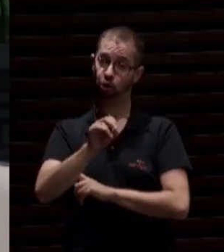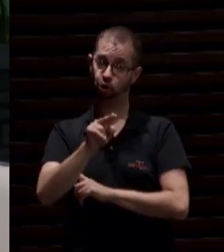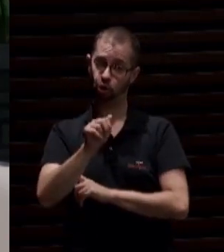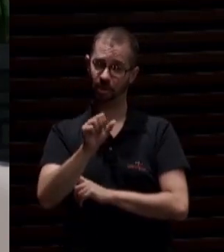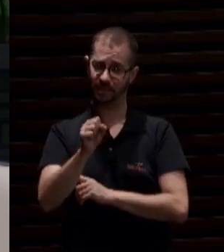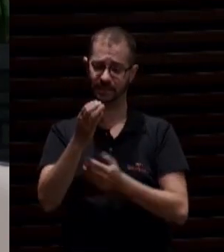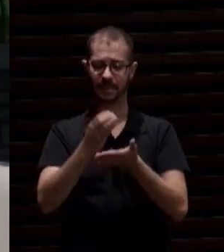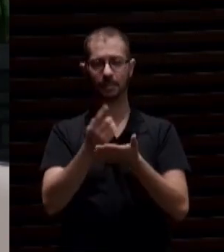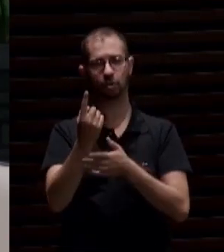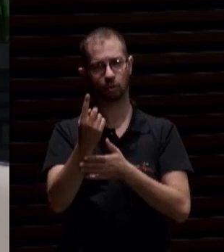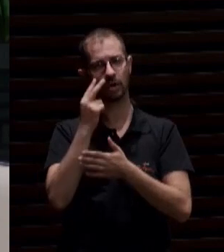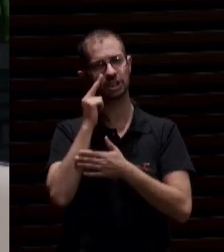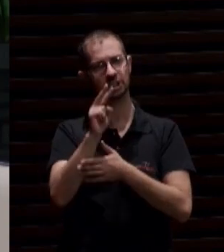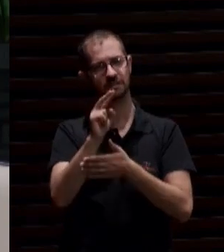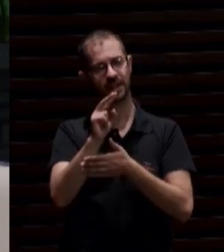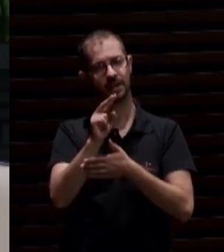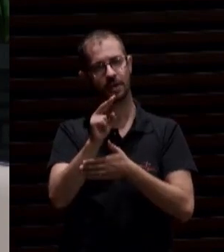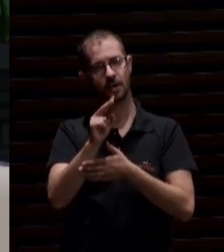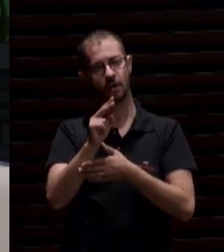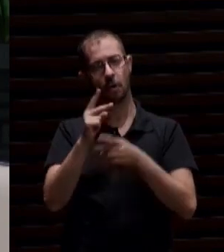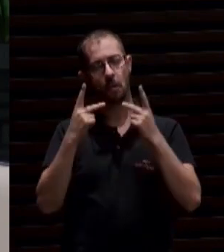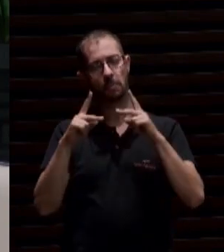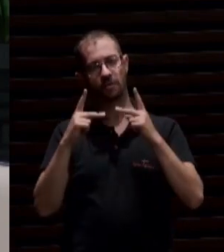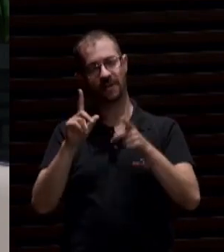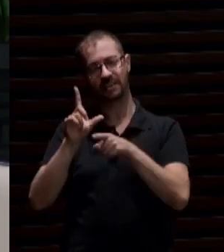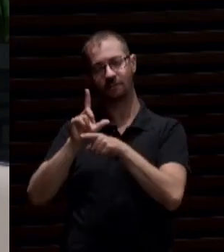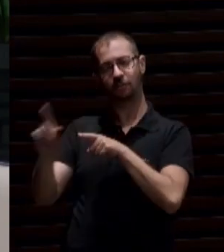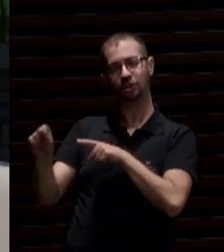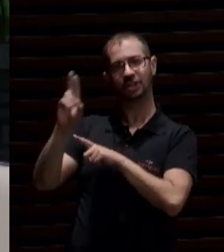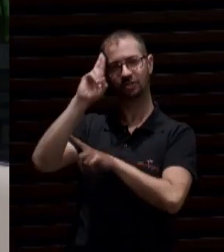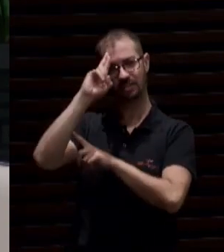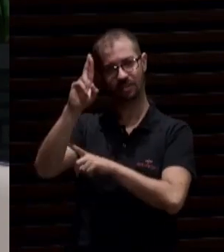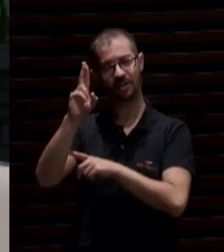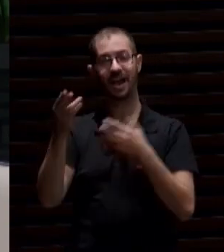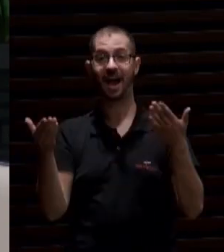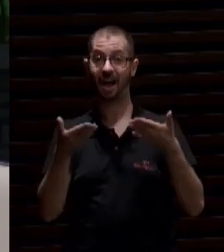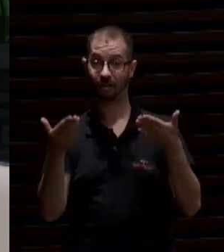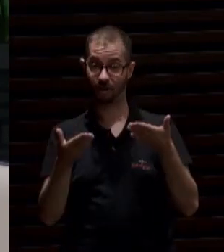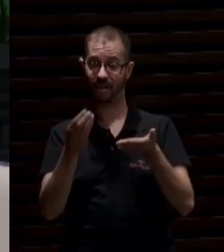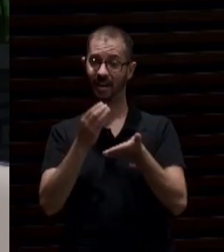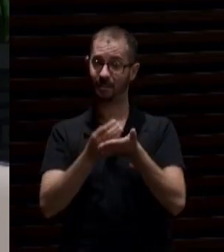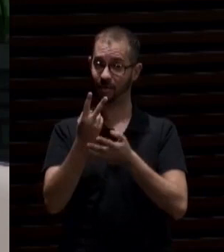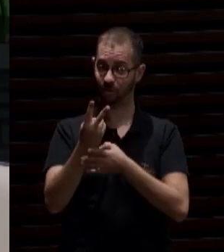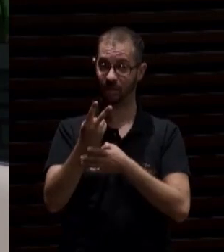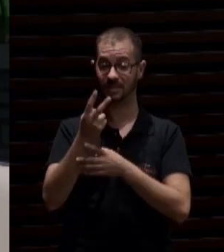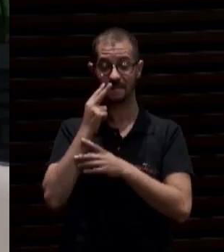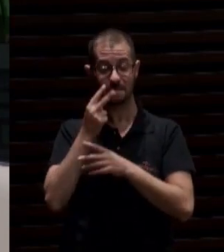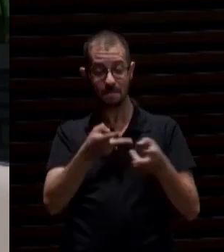nós vemos o profeta fugindo do Senhor, agora no capítulo 2, nós vemos ele desesperado pela presença do